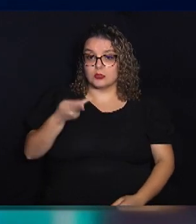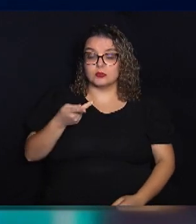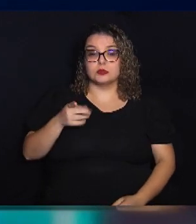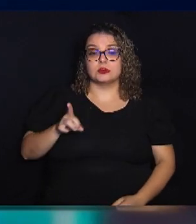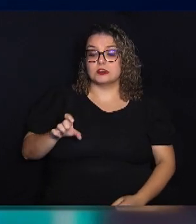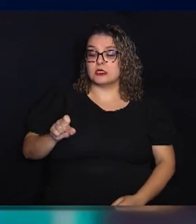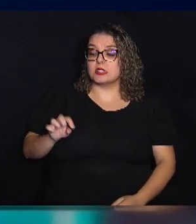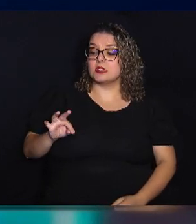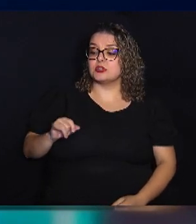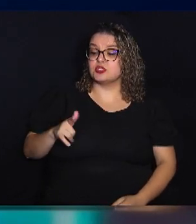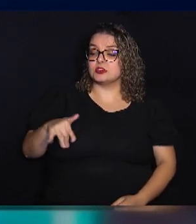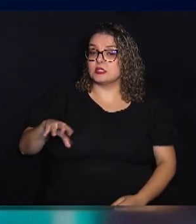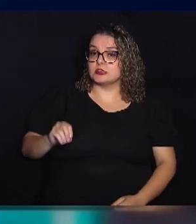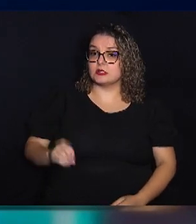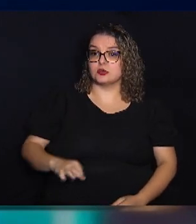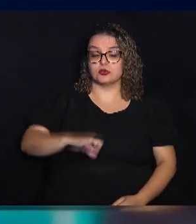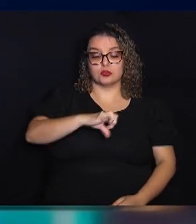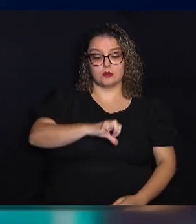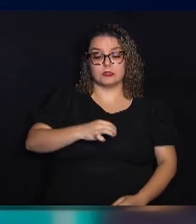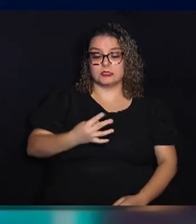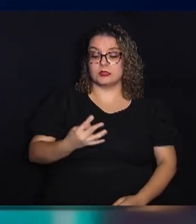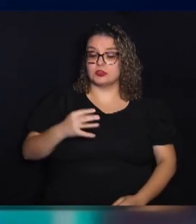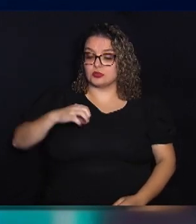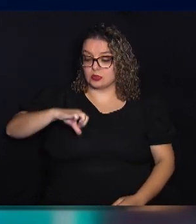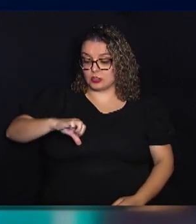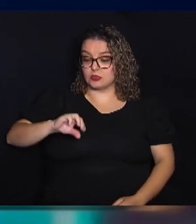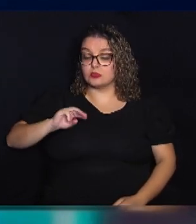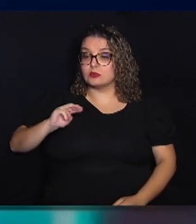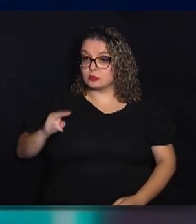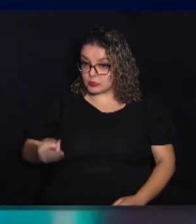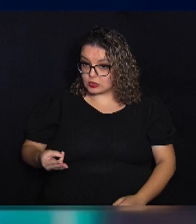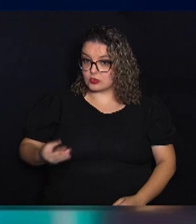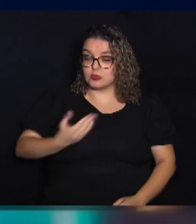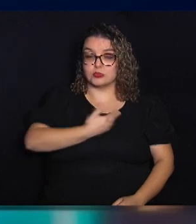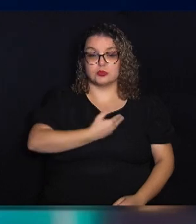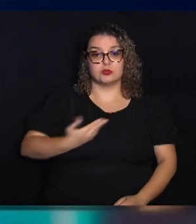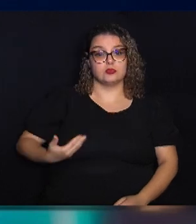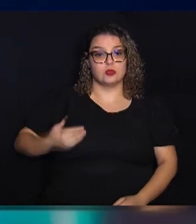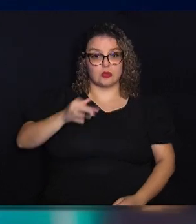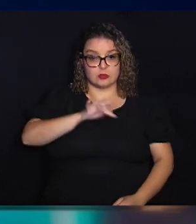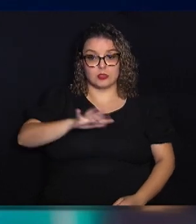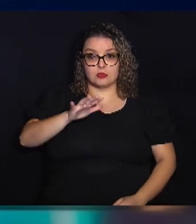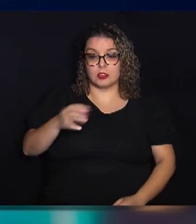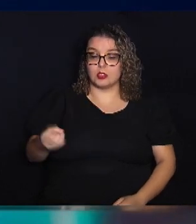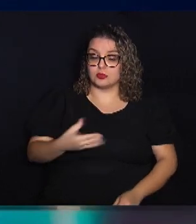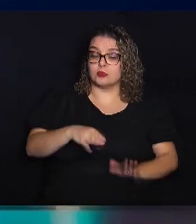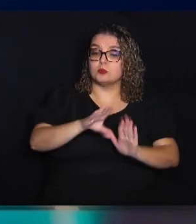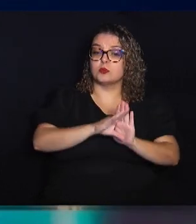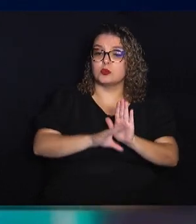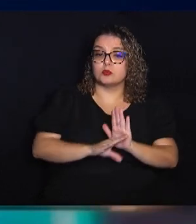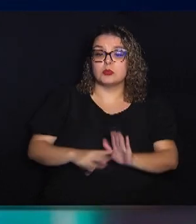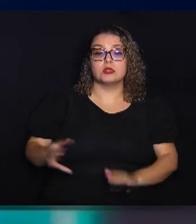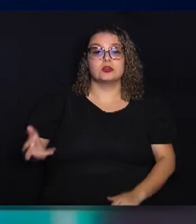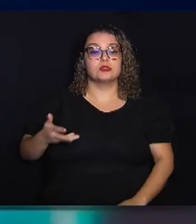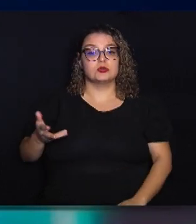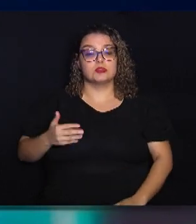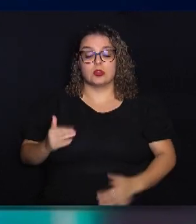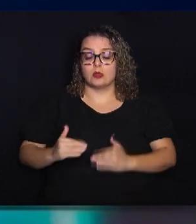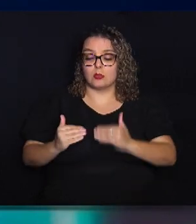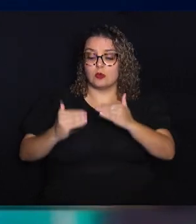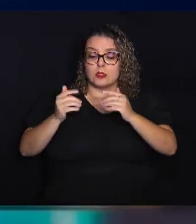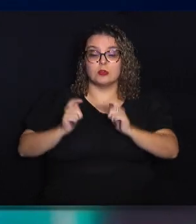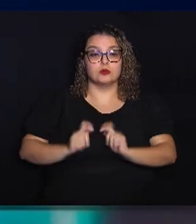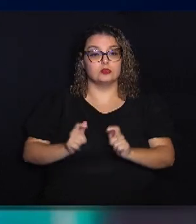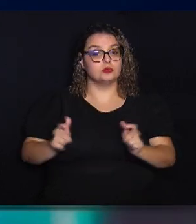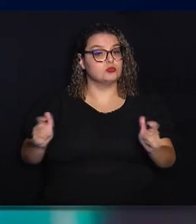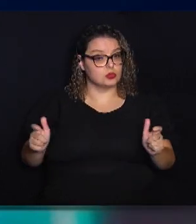destinação de 949 milhões do governo federal através do novo Programa de Aceleração do Crescimento